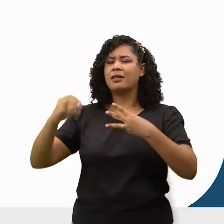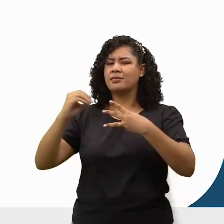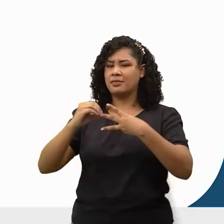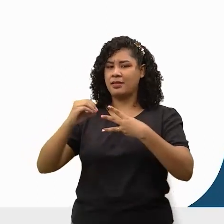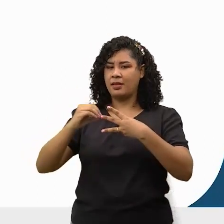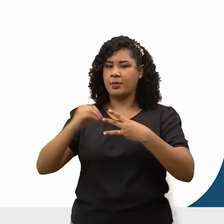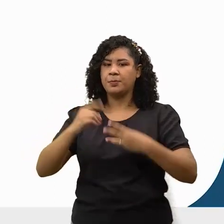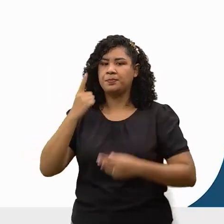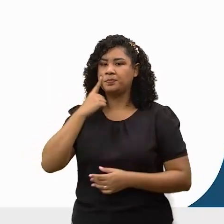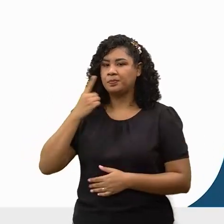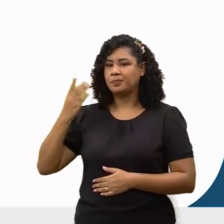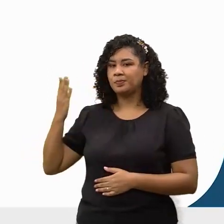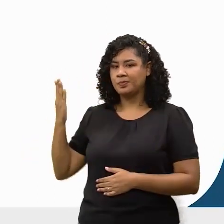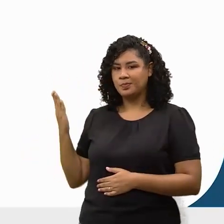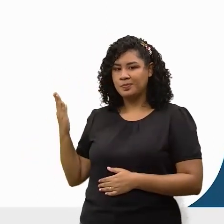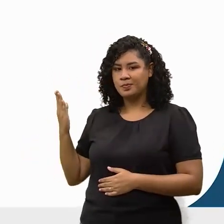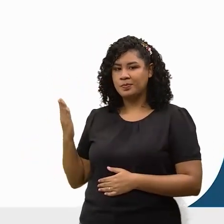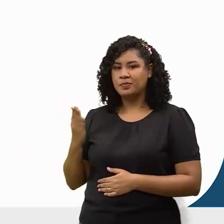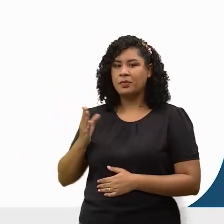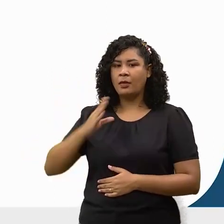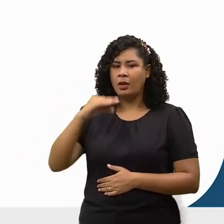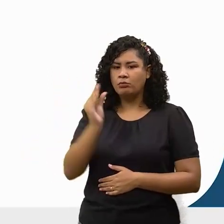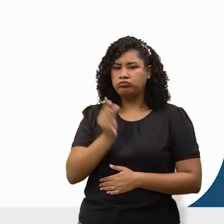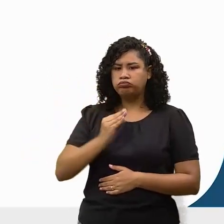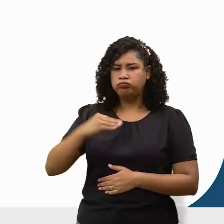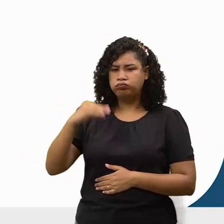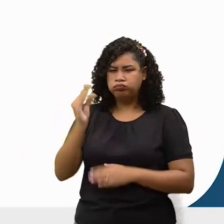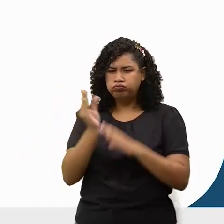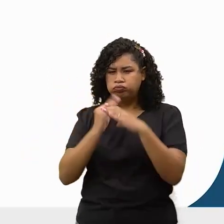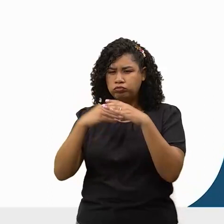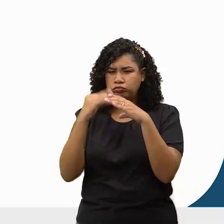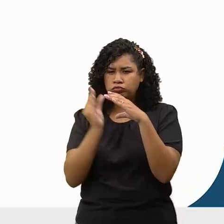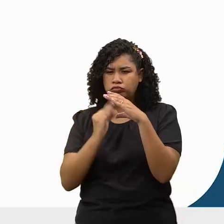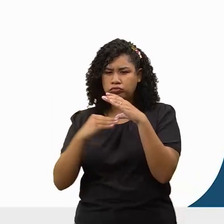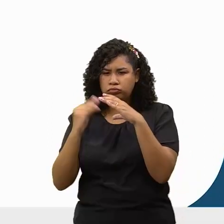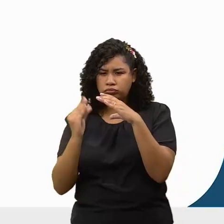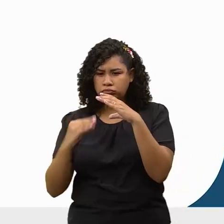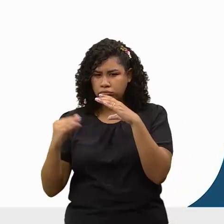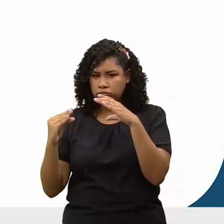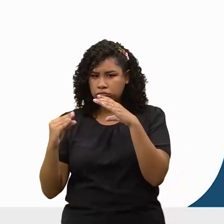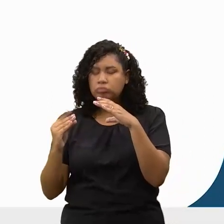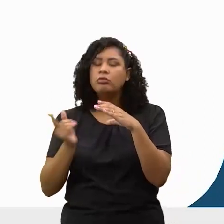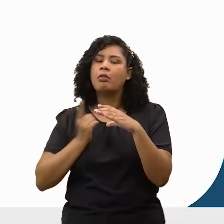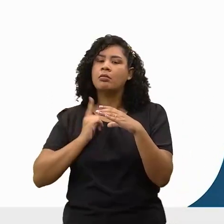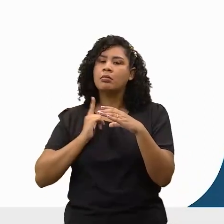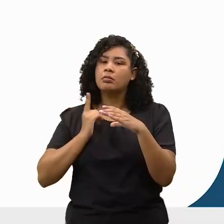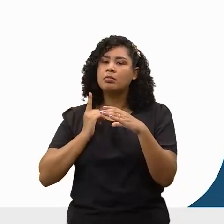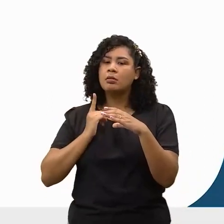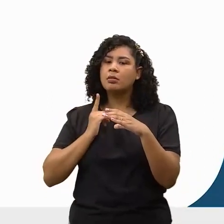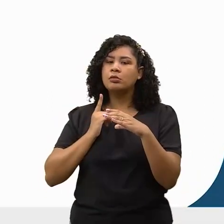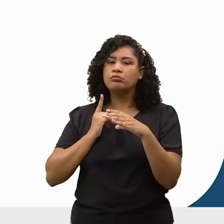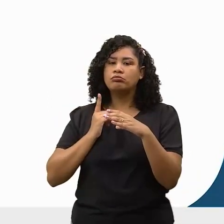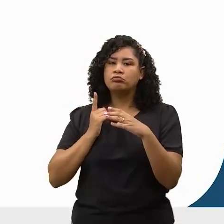retículos endoplasmáticos transportam substâncias. O rugoso, por exemplo, ó, ele